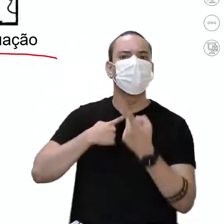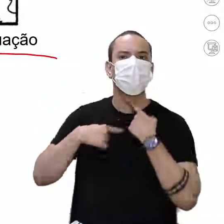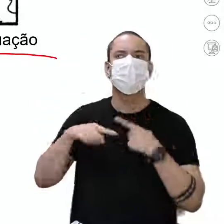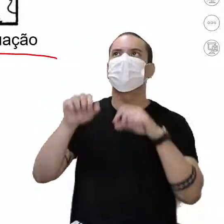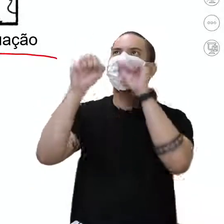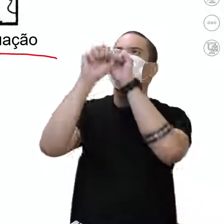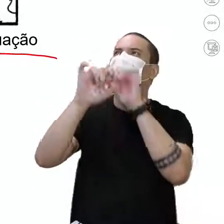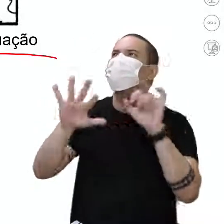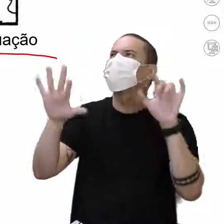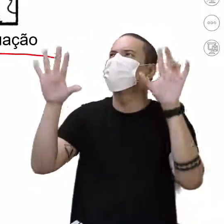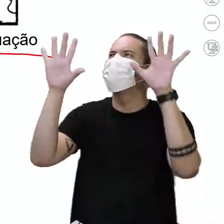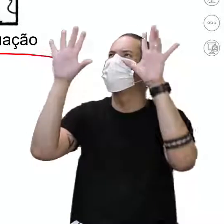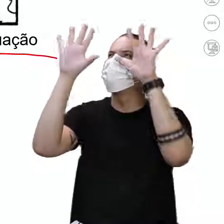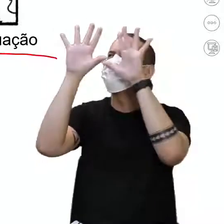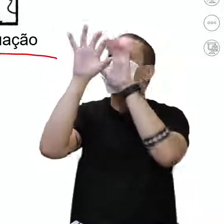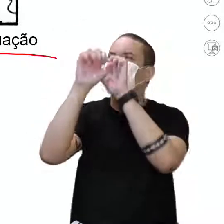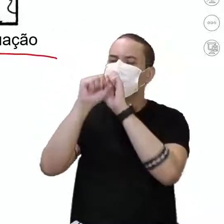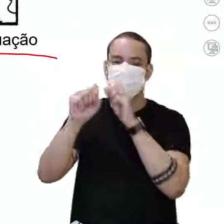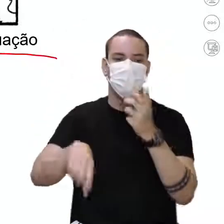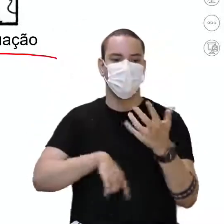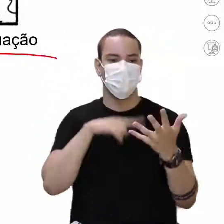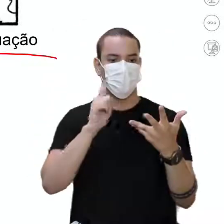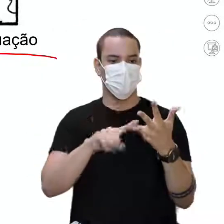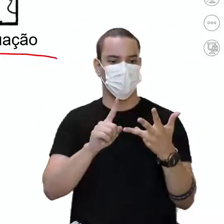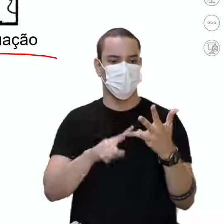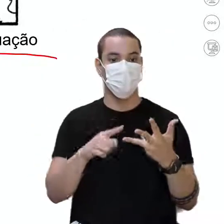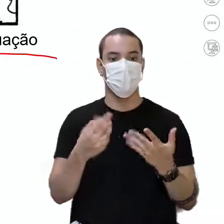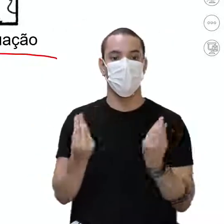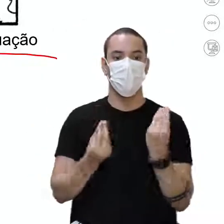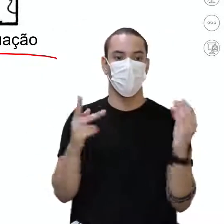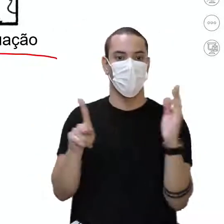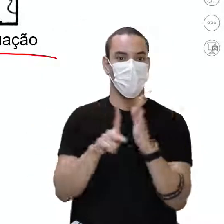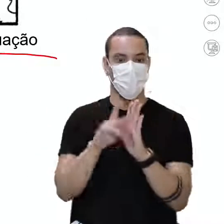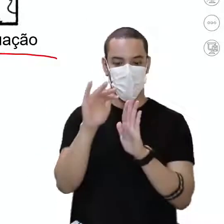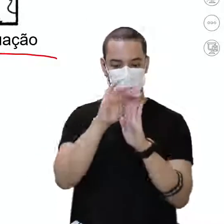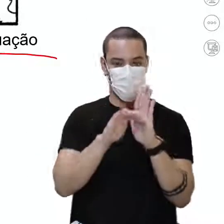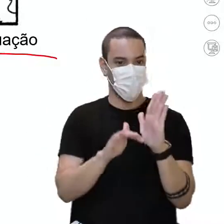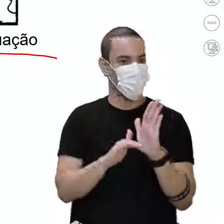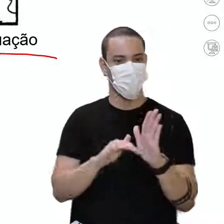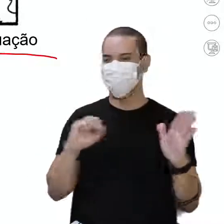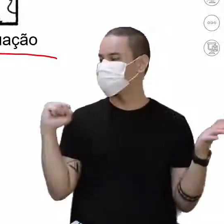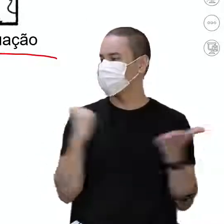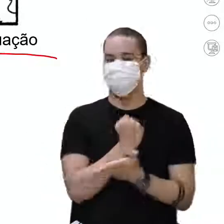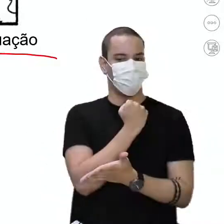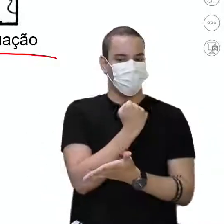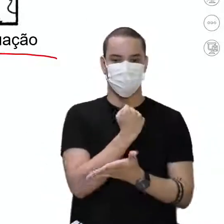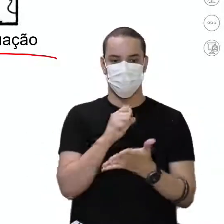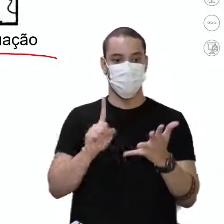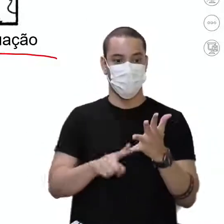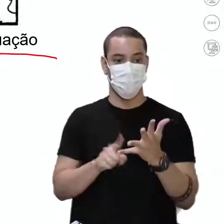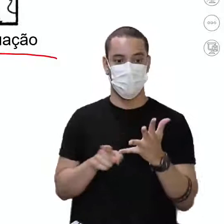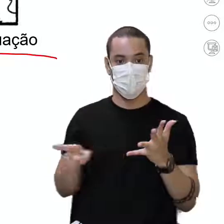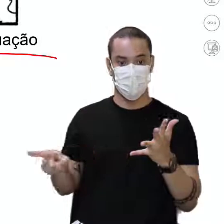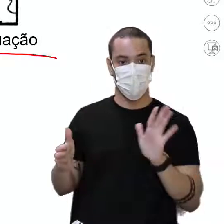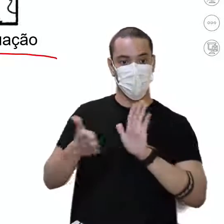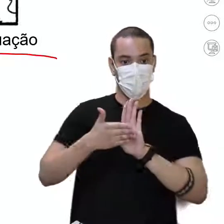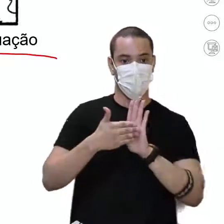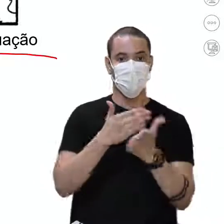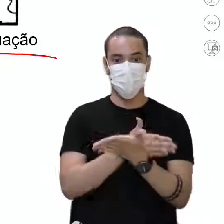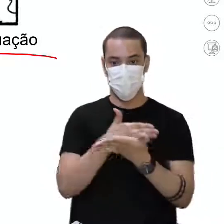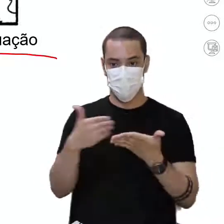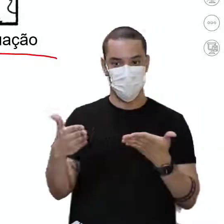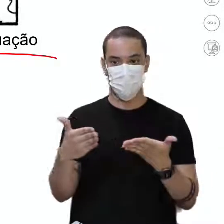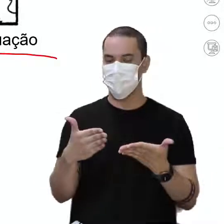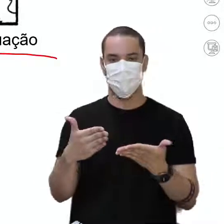uma noite nublada? Letra D, o plano do urso foi frustrado? Ou letra E, a proposta inicial